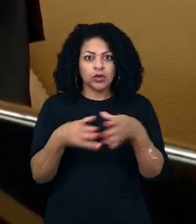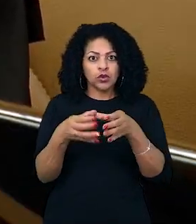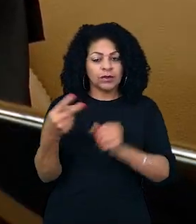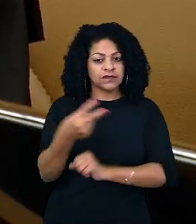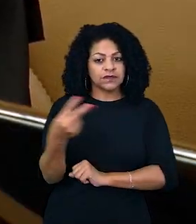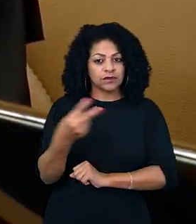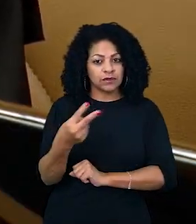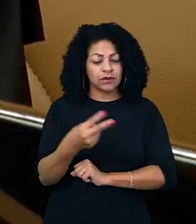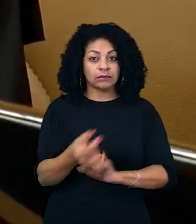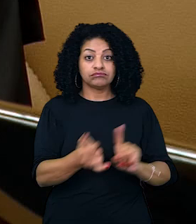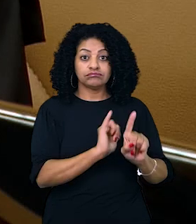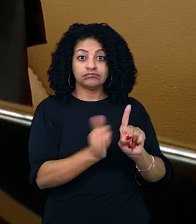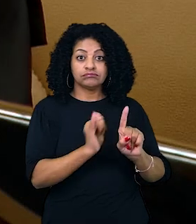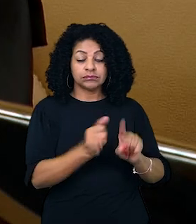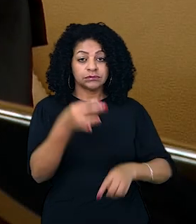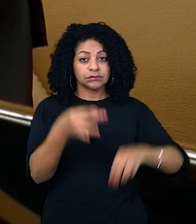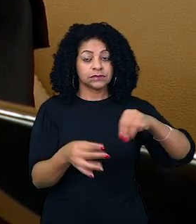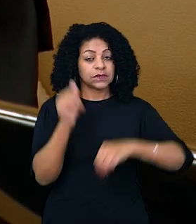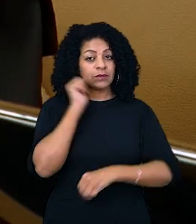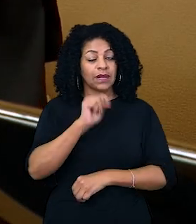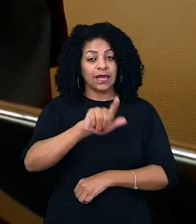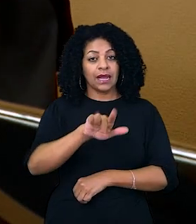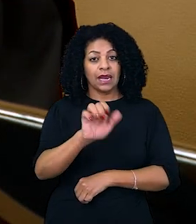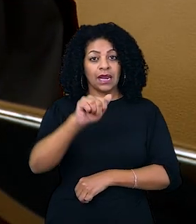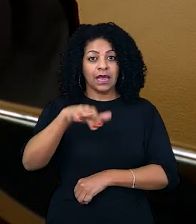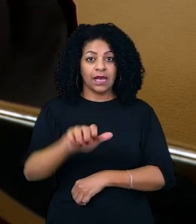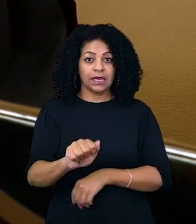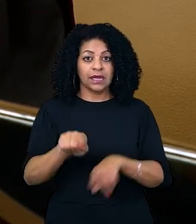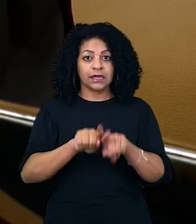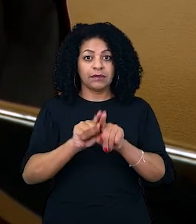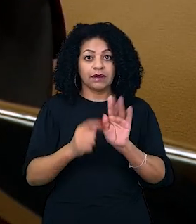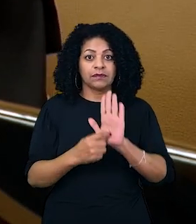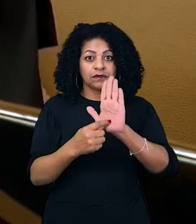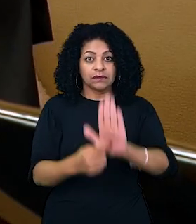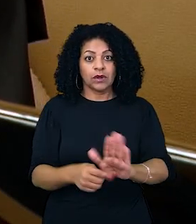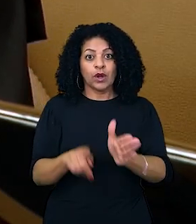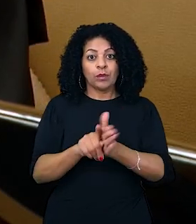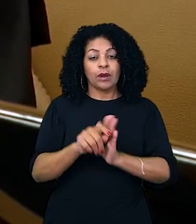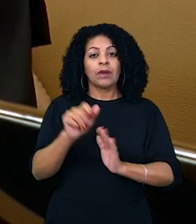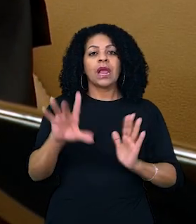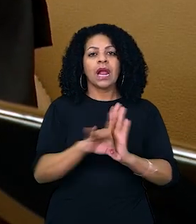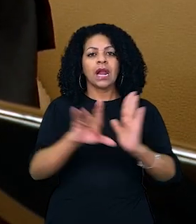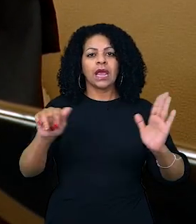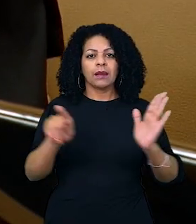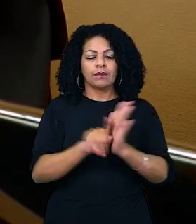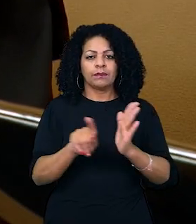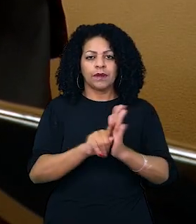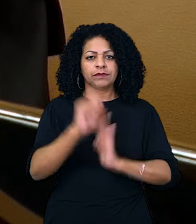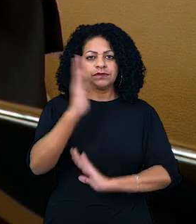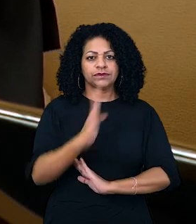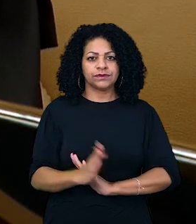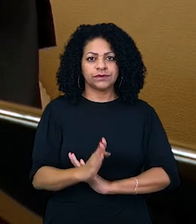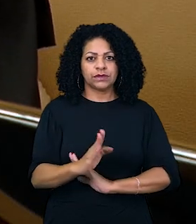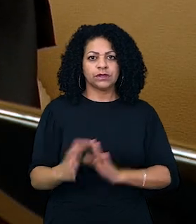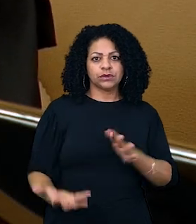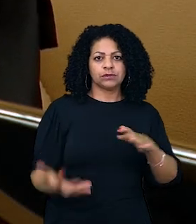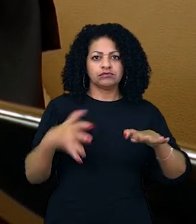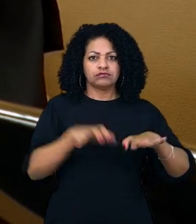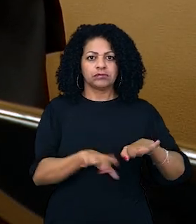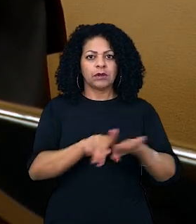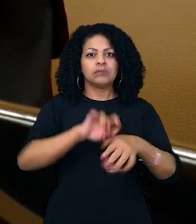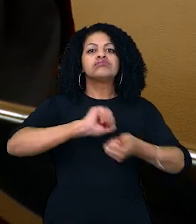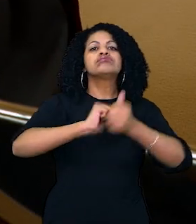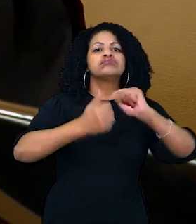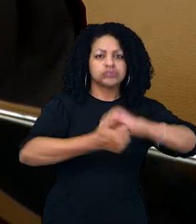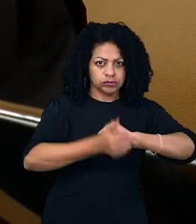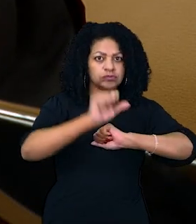segunda turma. A relatora, ministra Liana Schaibe, reforçou que a Lei Brasileira de Inclusão garante o direito à